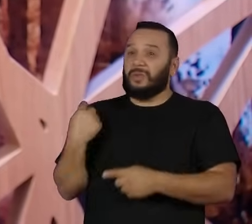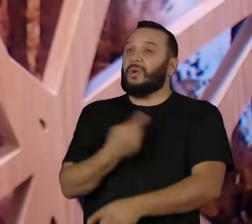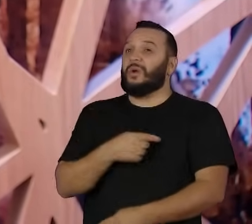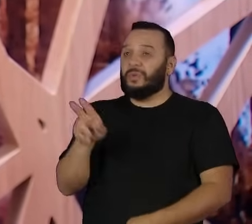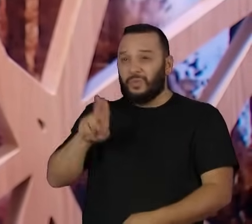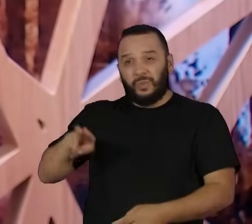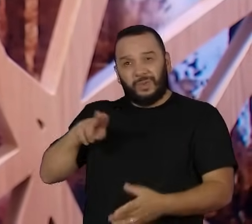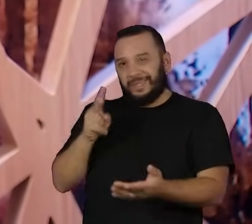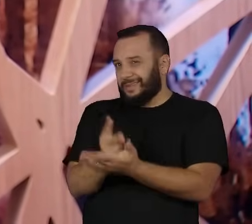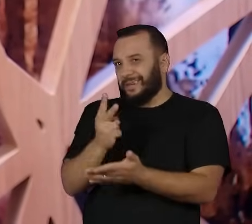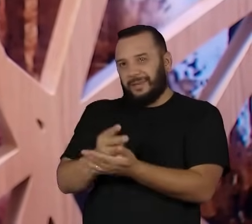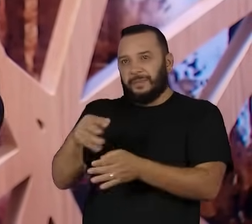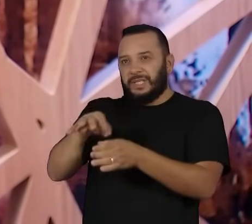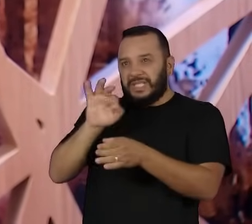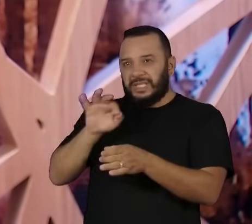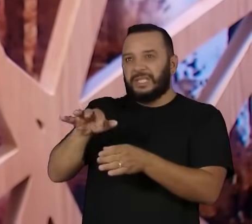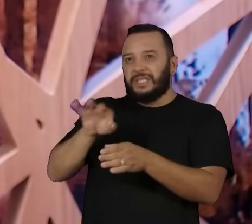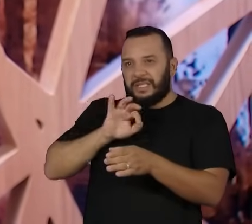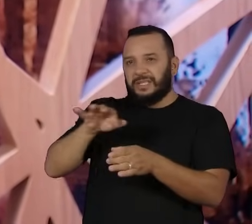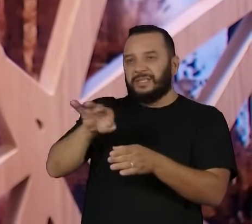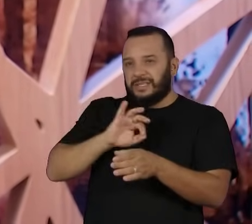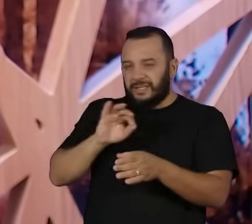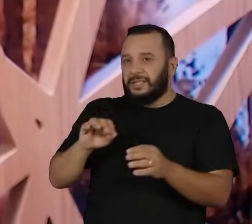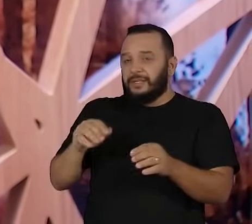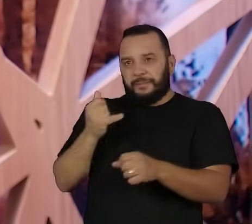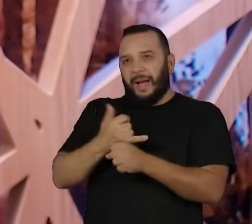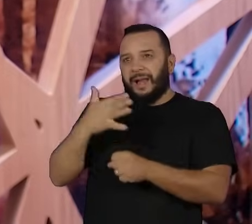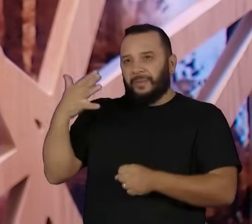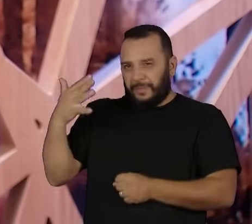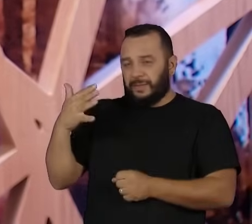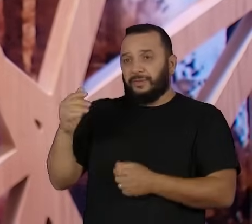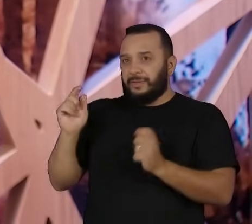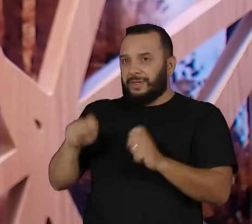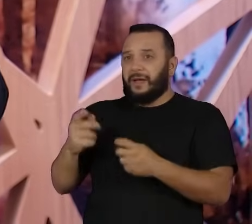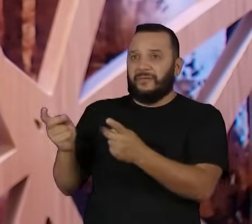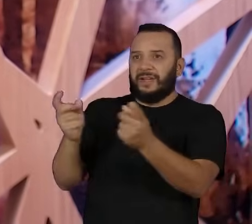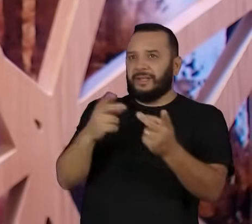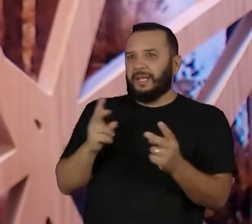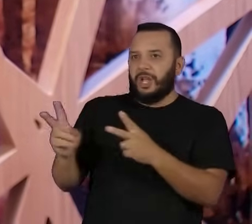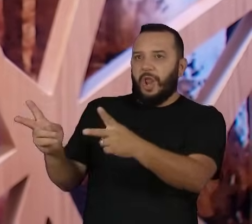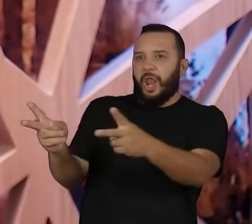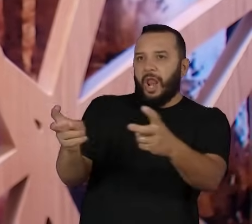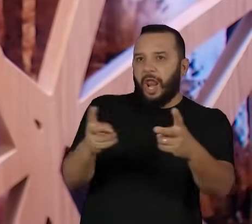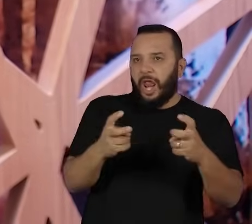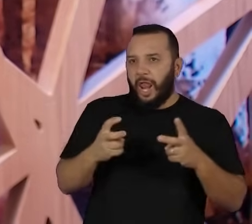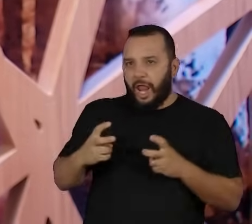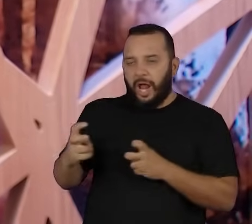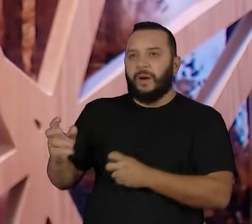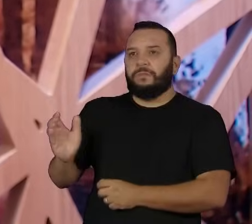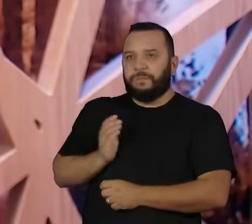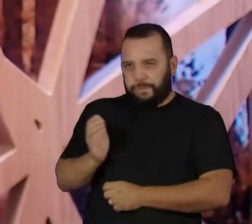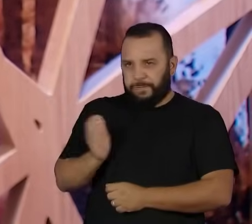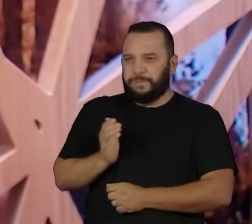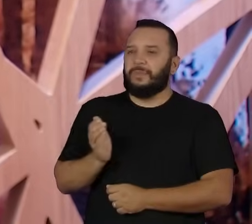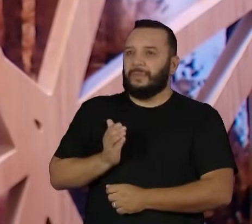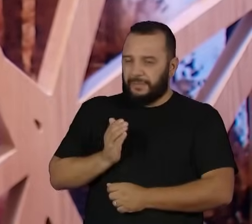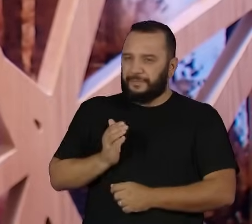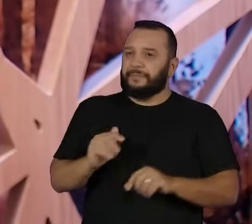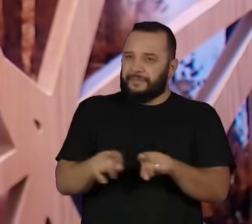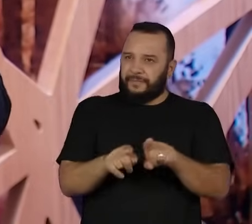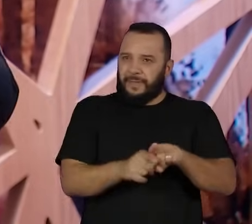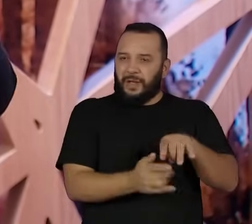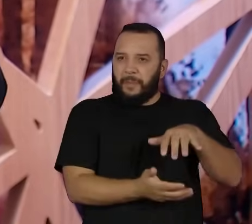produto, né? Ele tem um alto valor aquisitivo de venda, a gente consegue agregar ele em vários espaços,